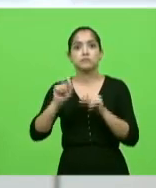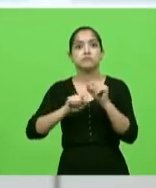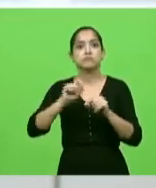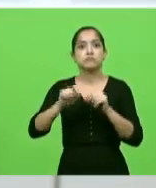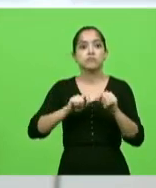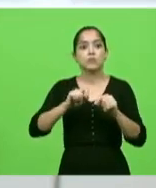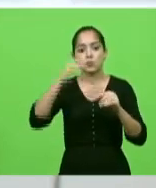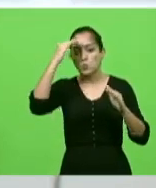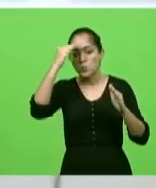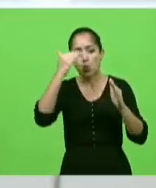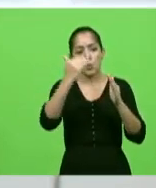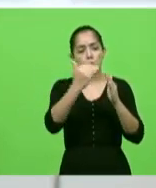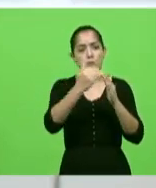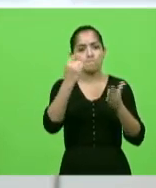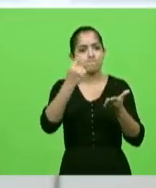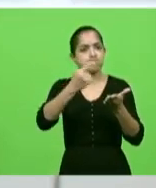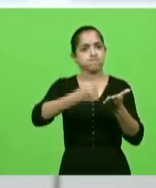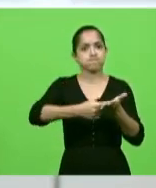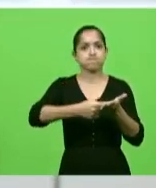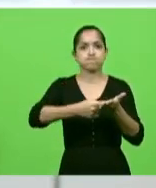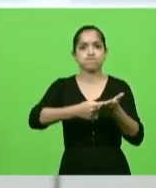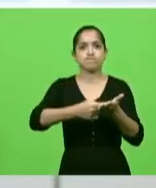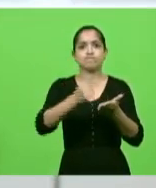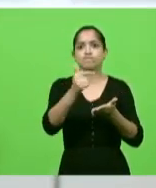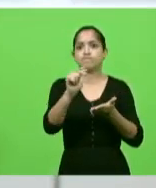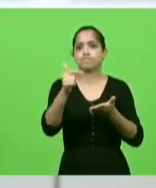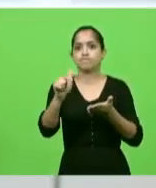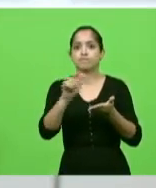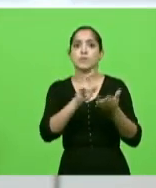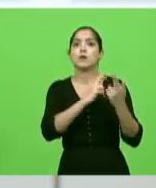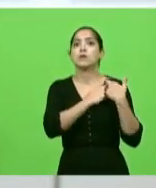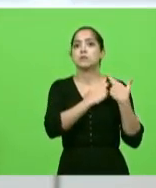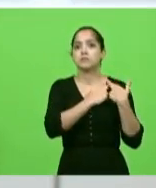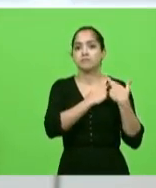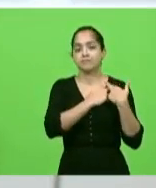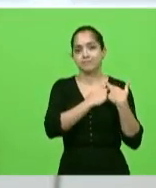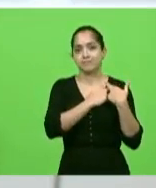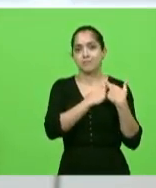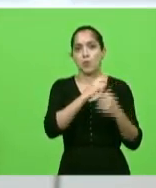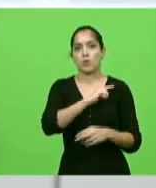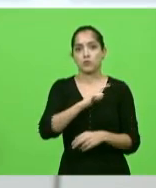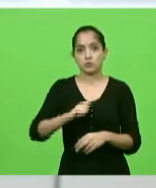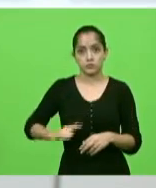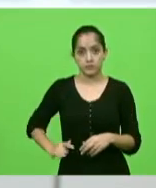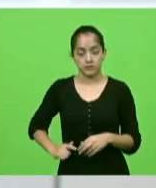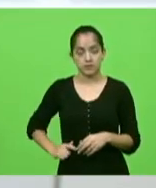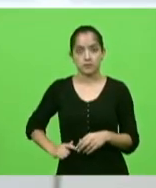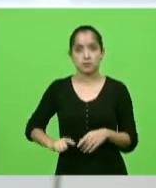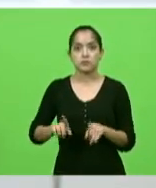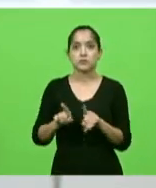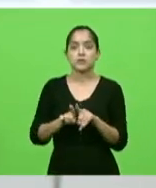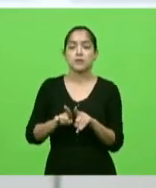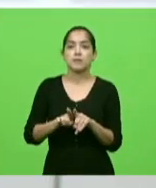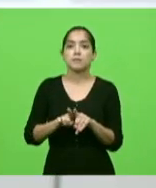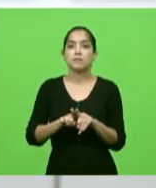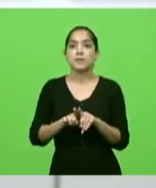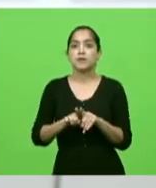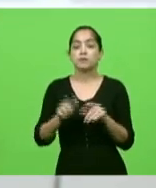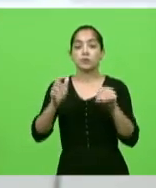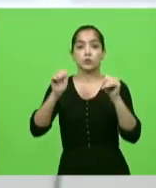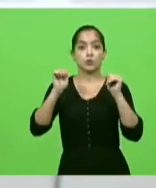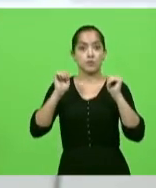descompromisso significativo com as responsabilidades inerentes ao cargo C e ainda que por